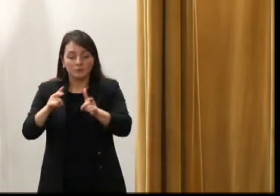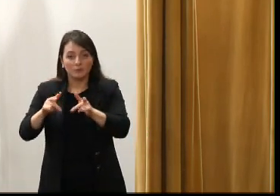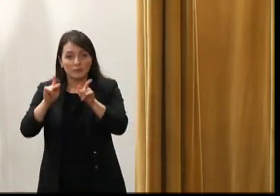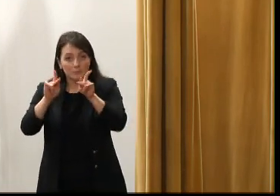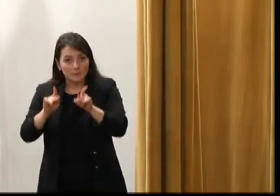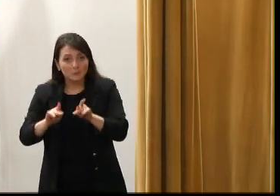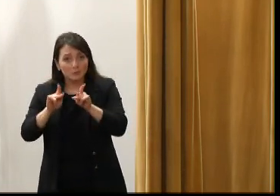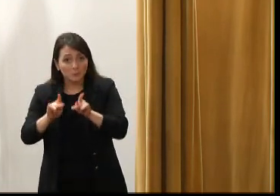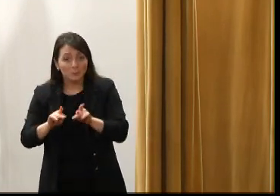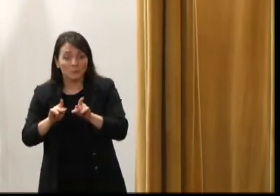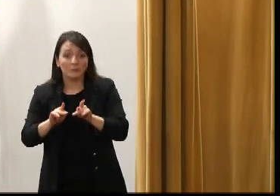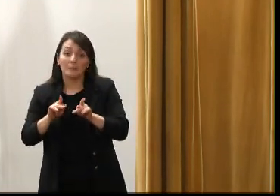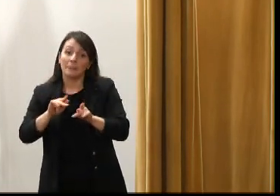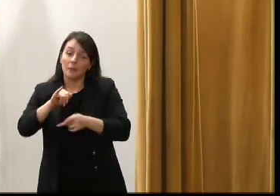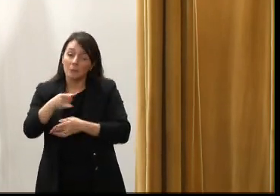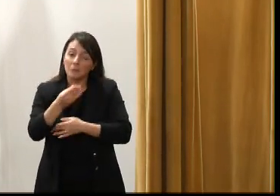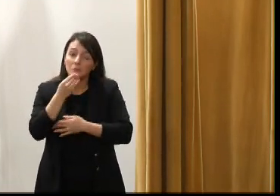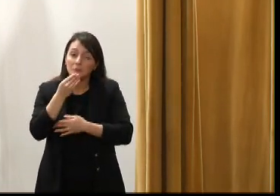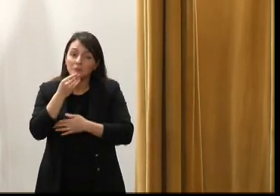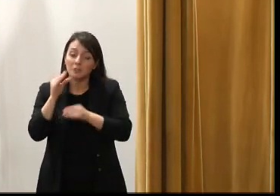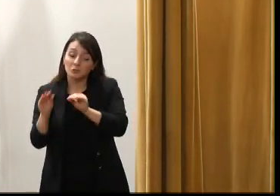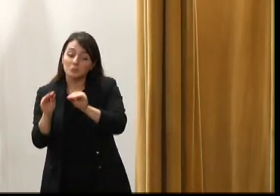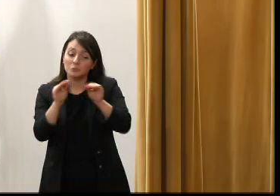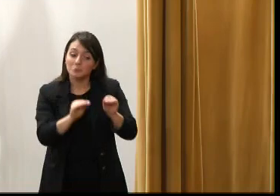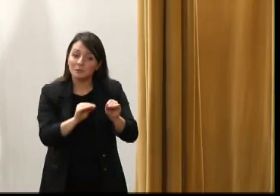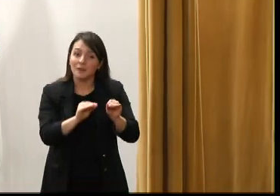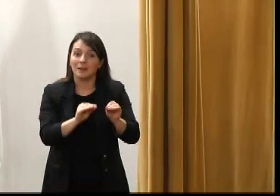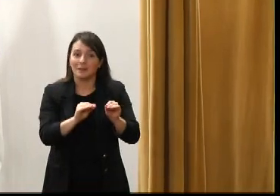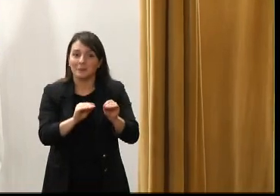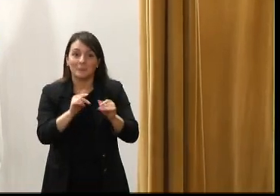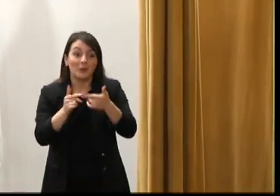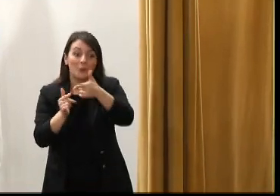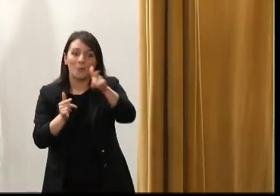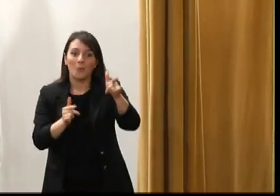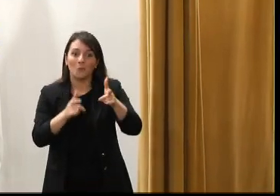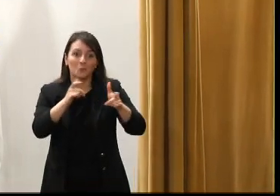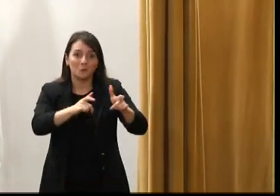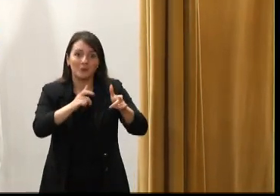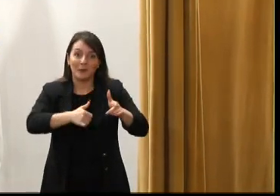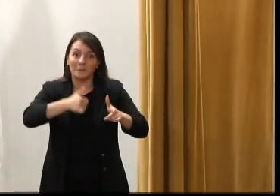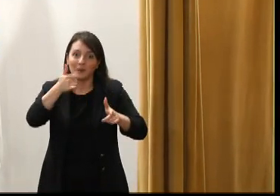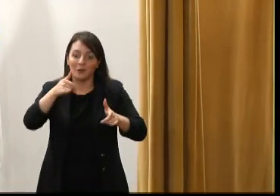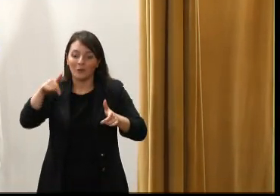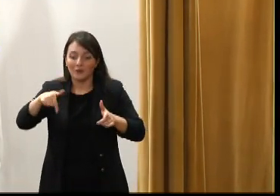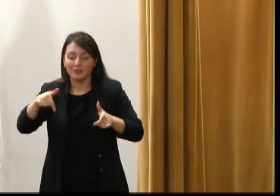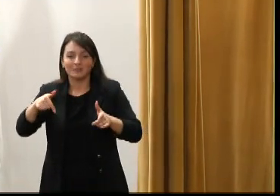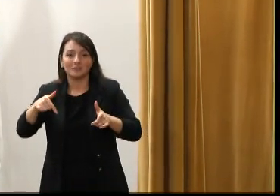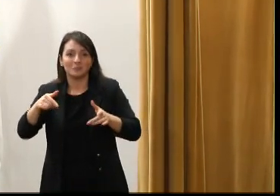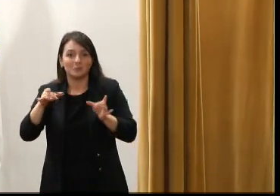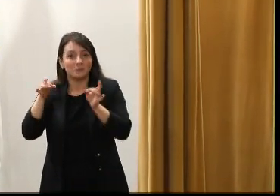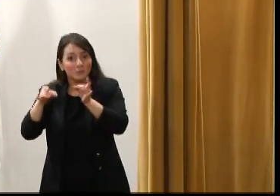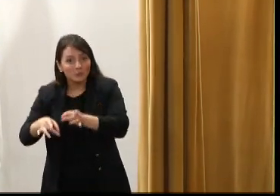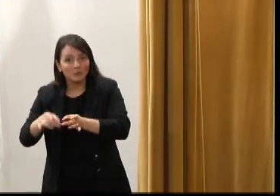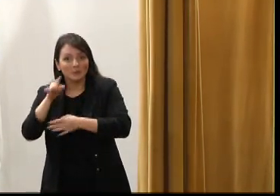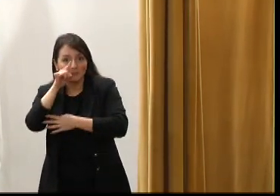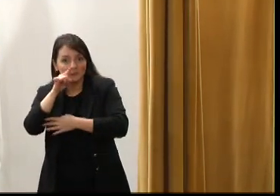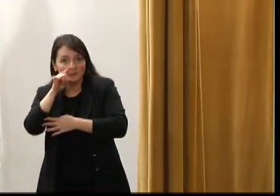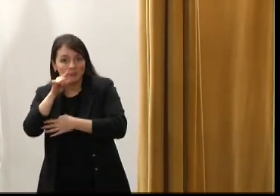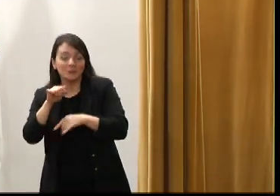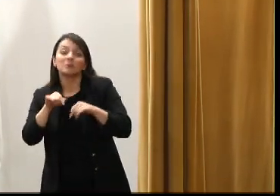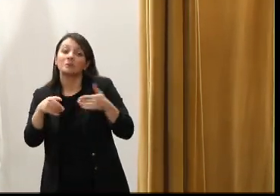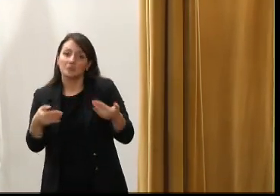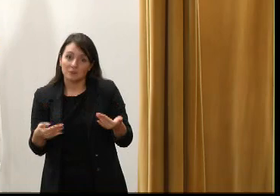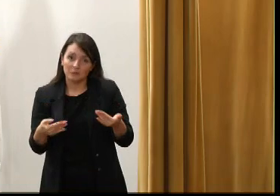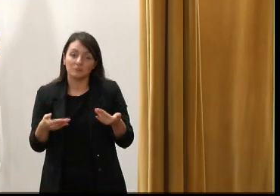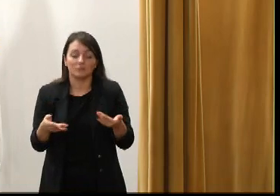também, quando tem oportunidade de sair das áreas de risco, também é levado em consideração nessas decisões judiciais. O que eu quero dizer